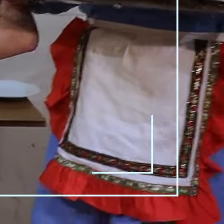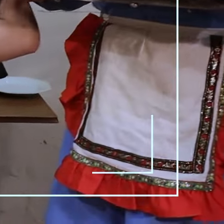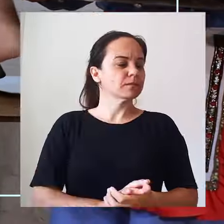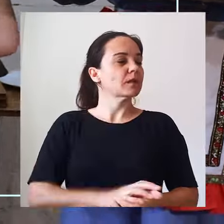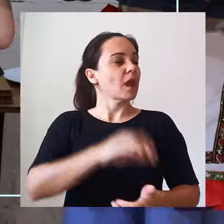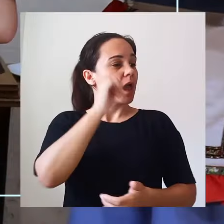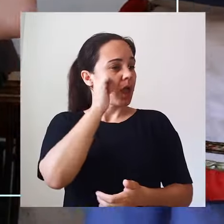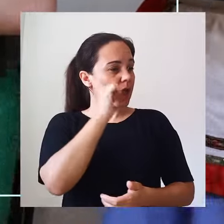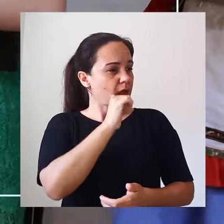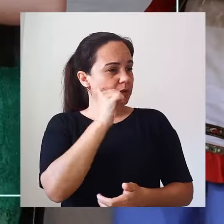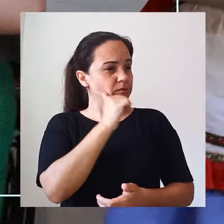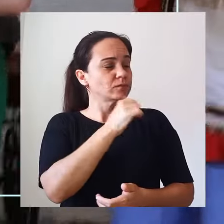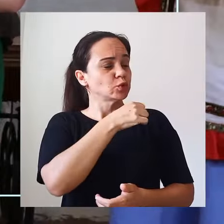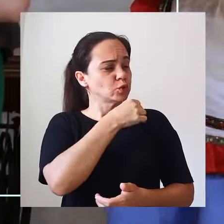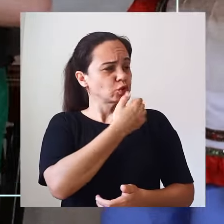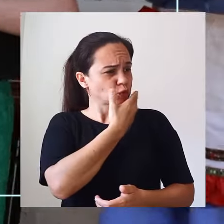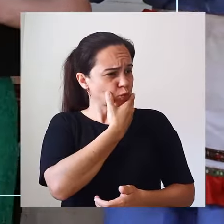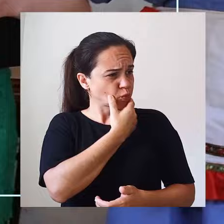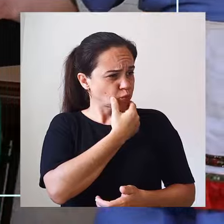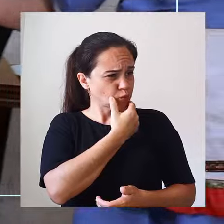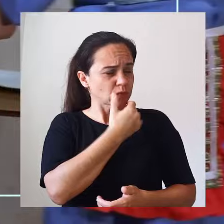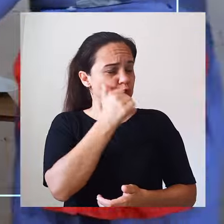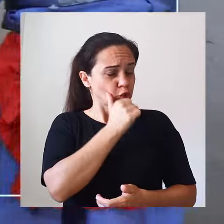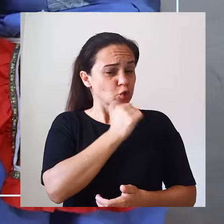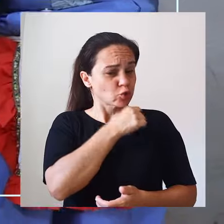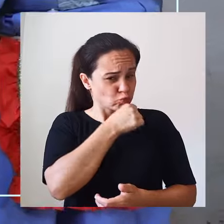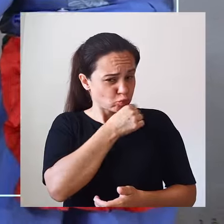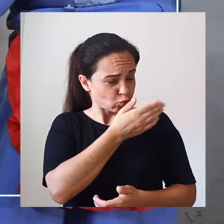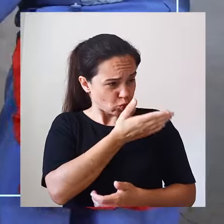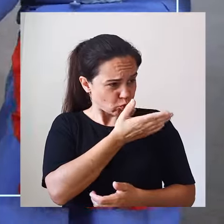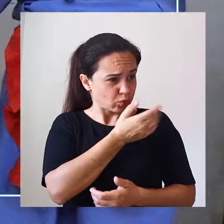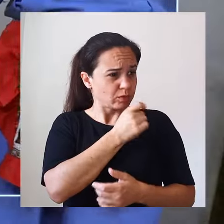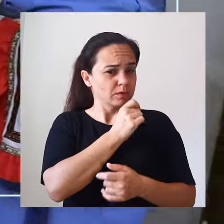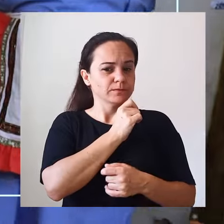A senhora está...